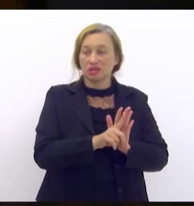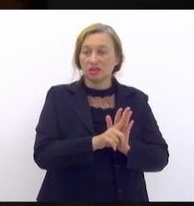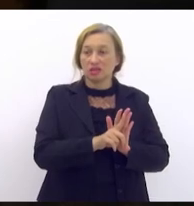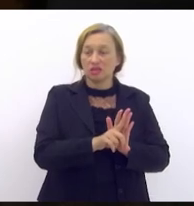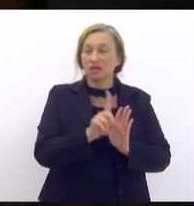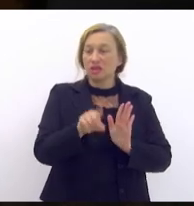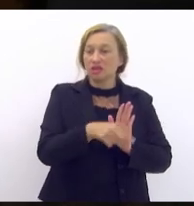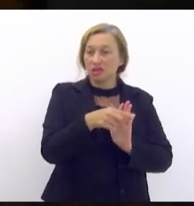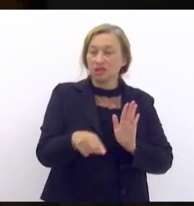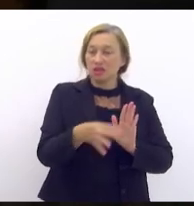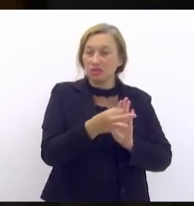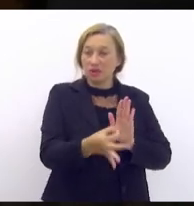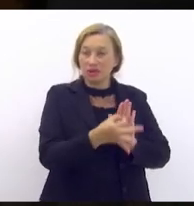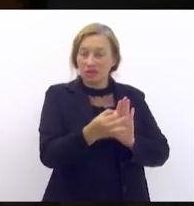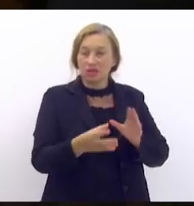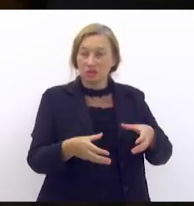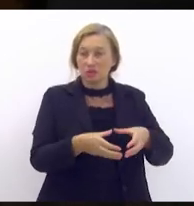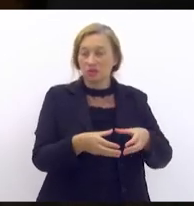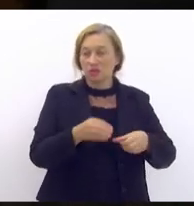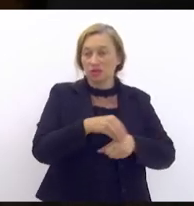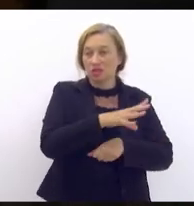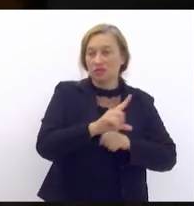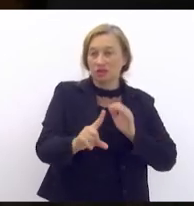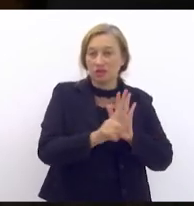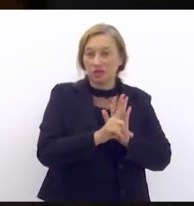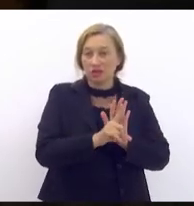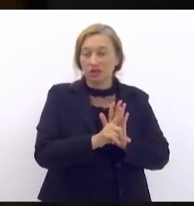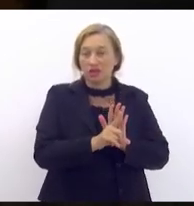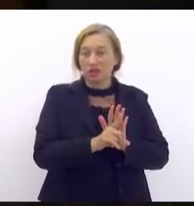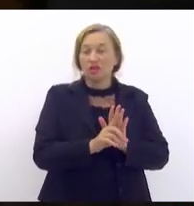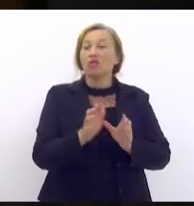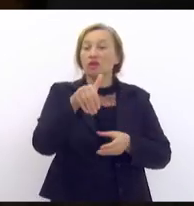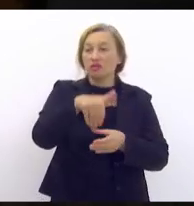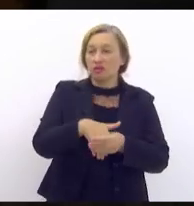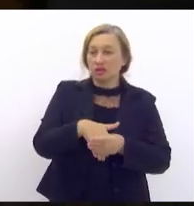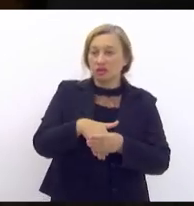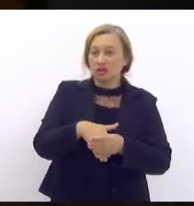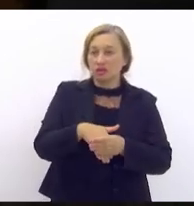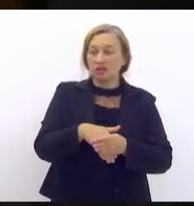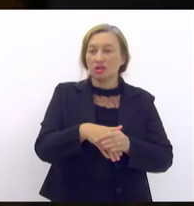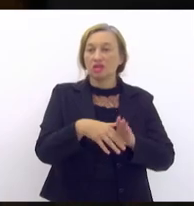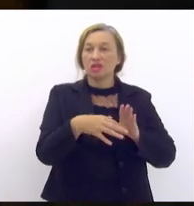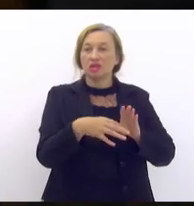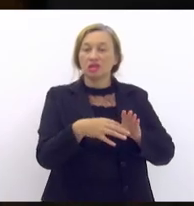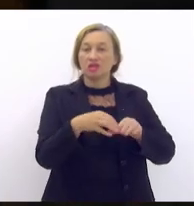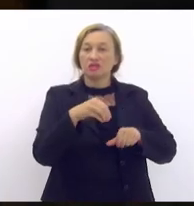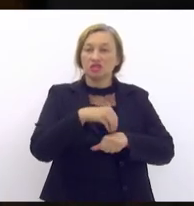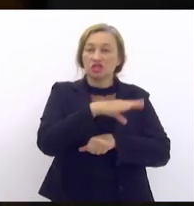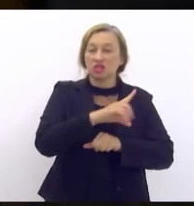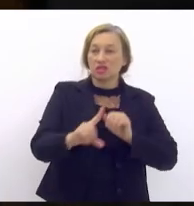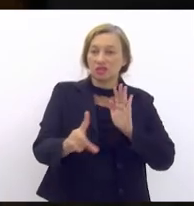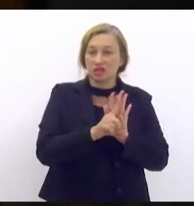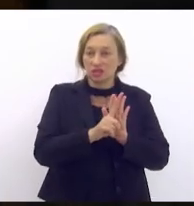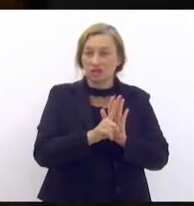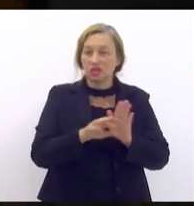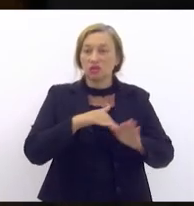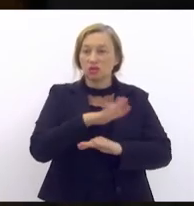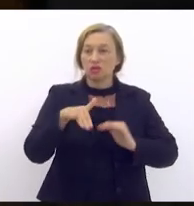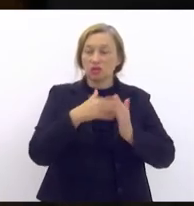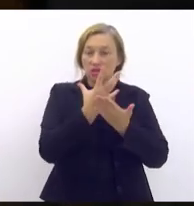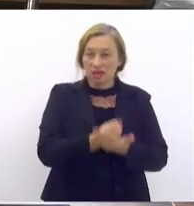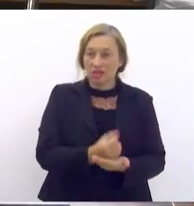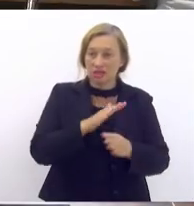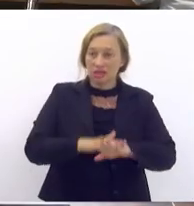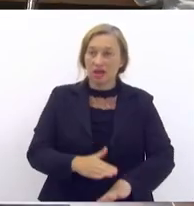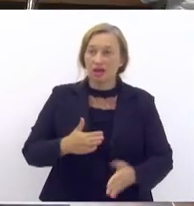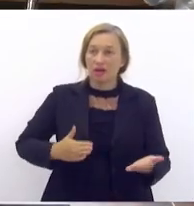o parecer da Comissão de Indicação Legislativa, em votação a indicação legislativa. Os senhores que aprovam